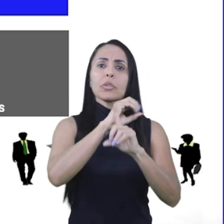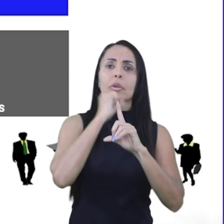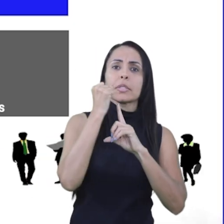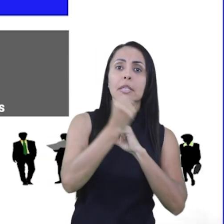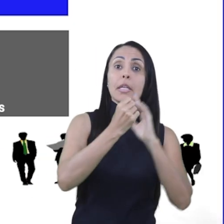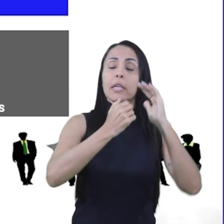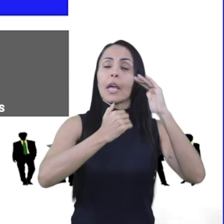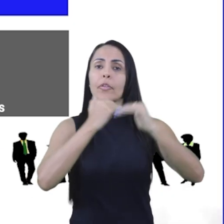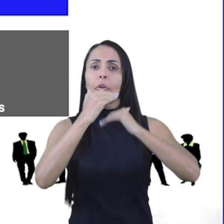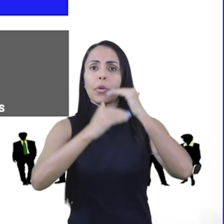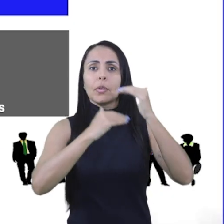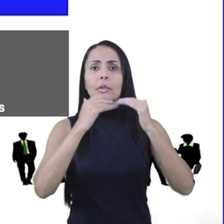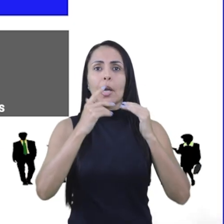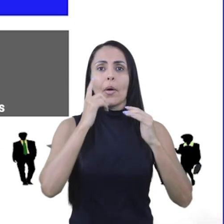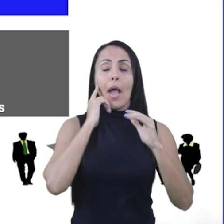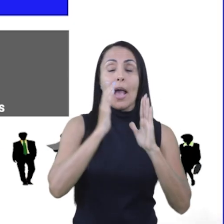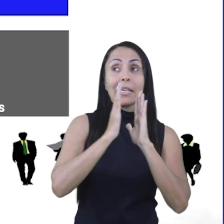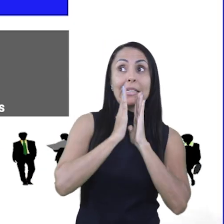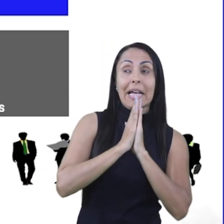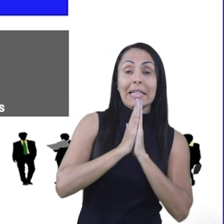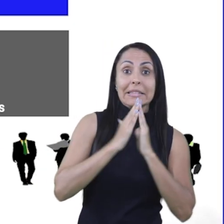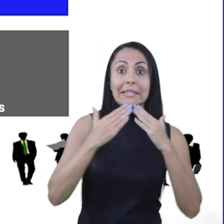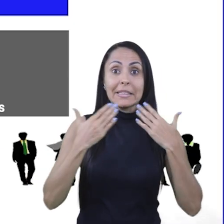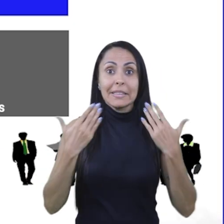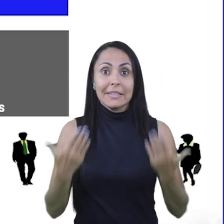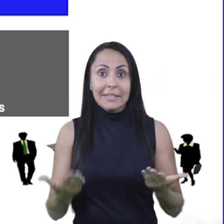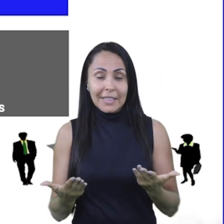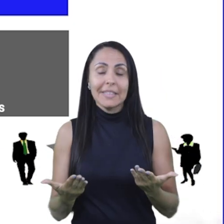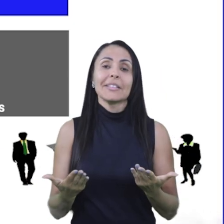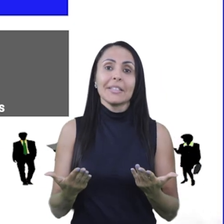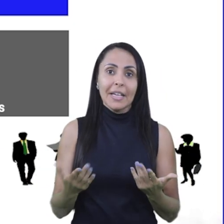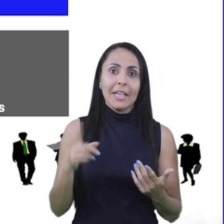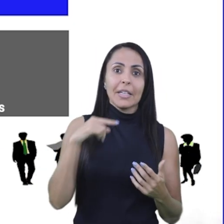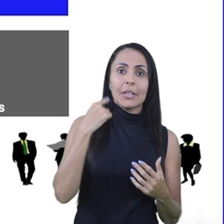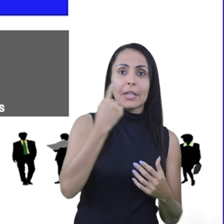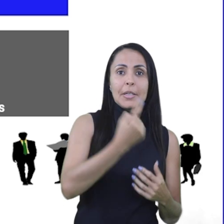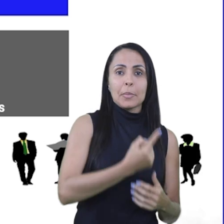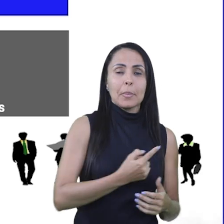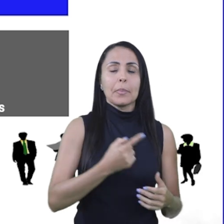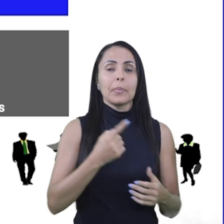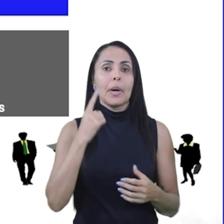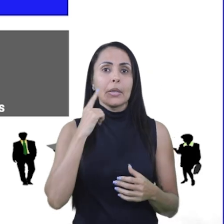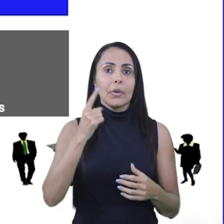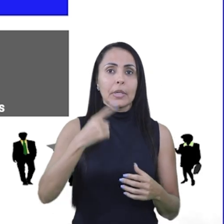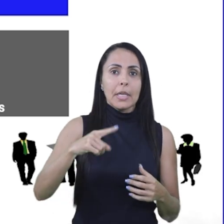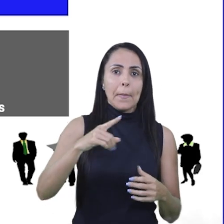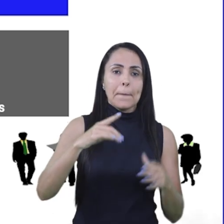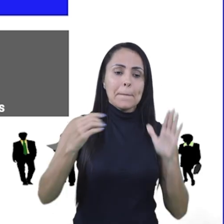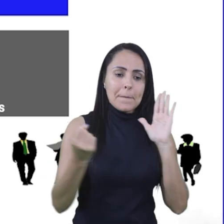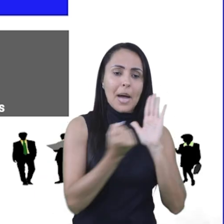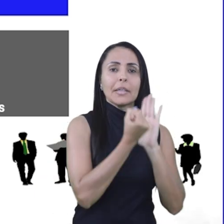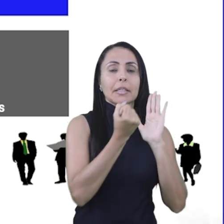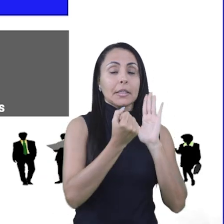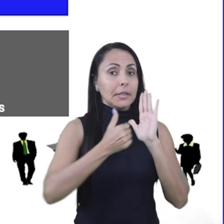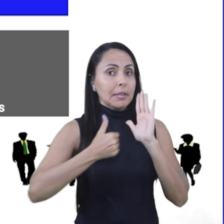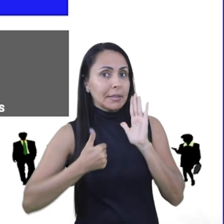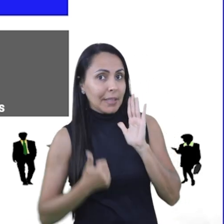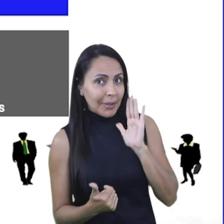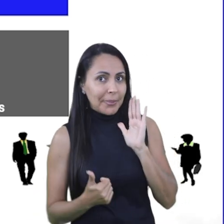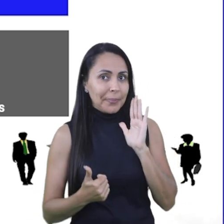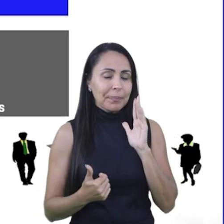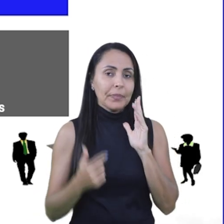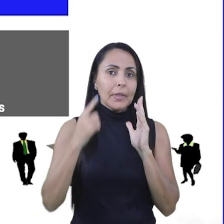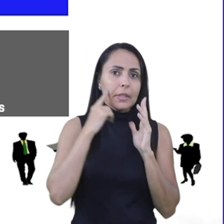evoluiu graças a esses episódios, infelizmente, na sua grande maioria, muito marcante, tá certo? A gente tem aí